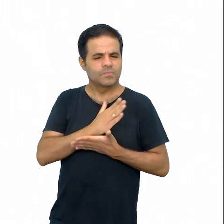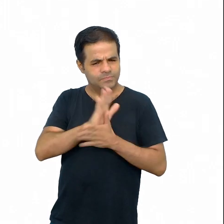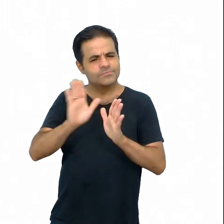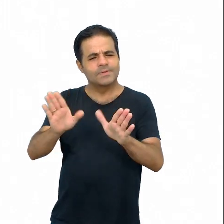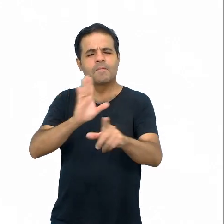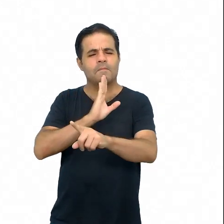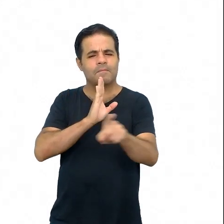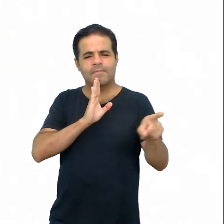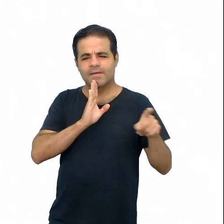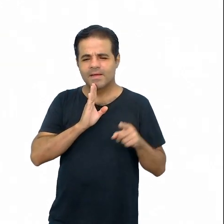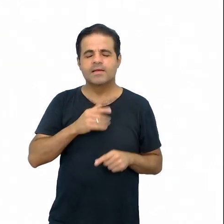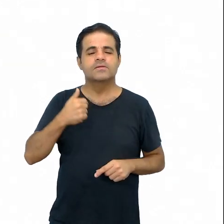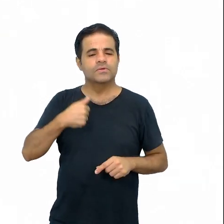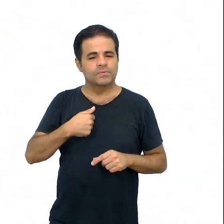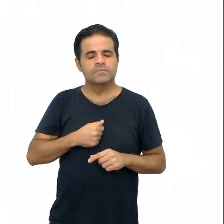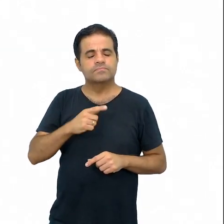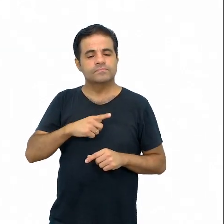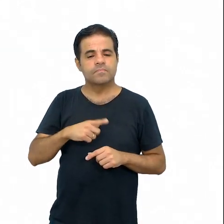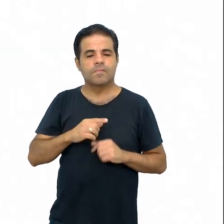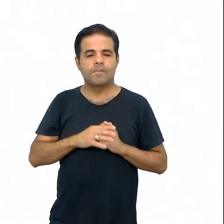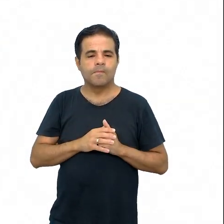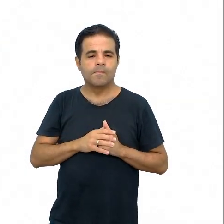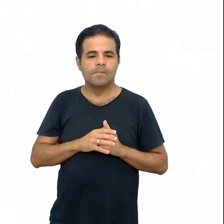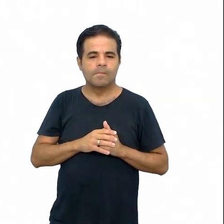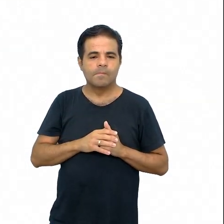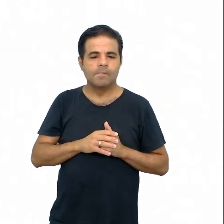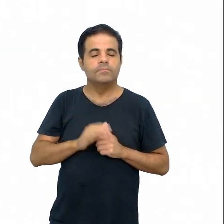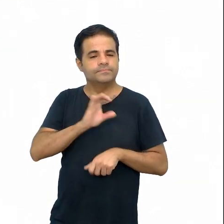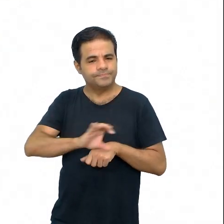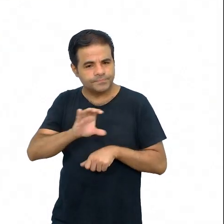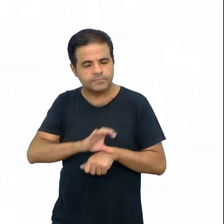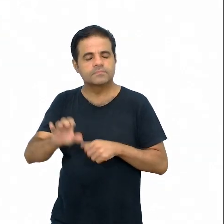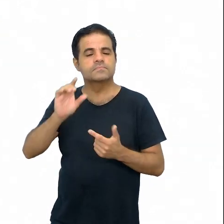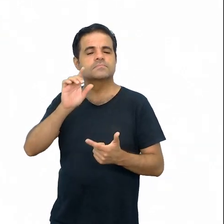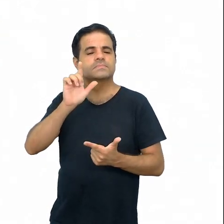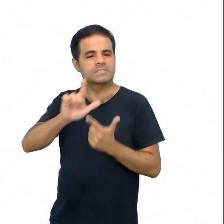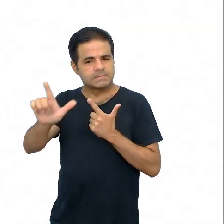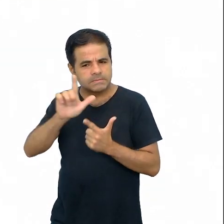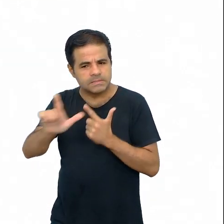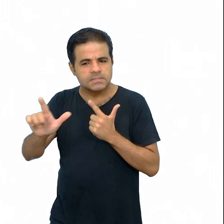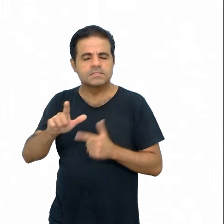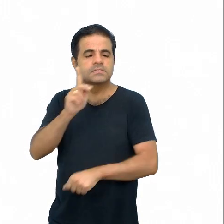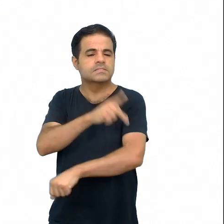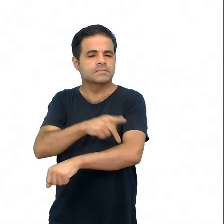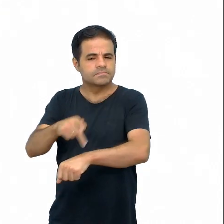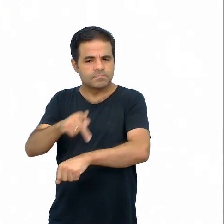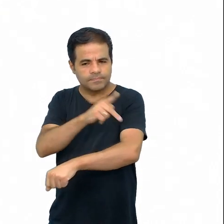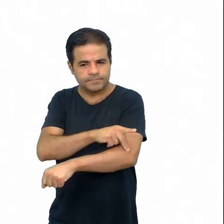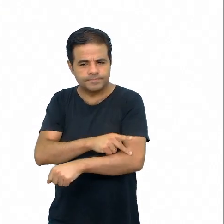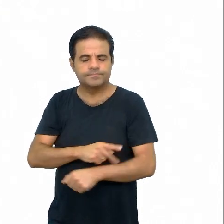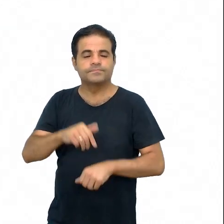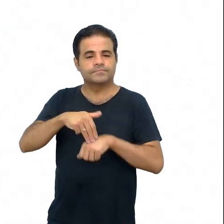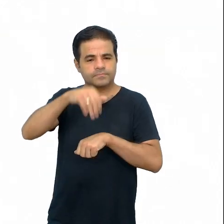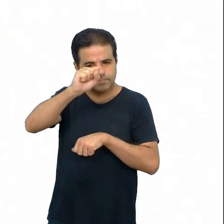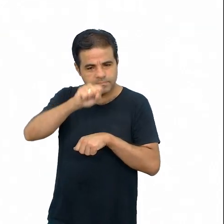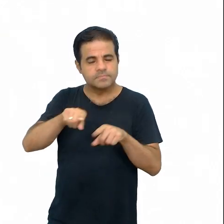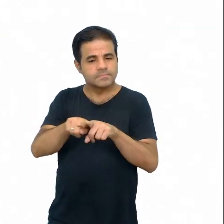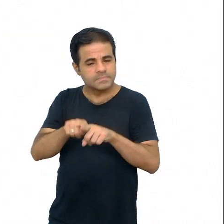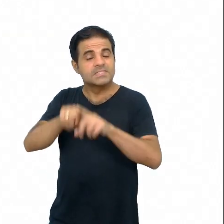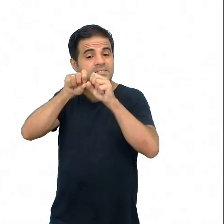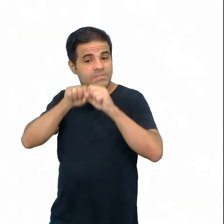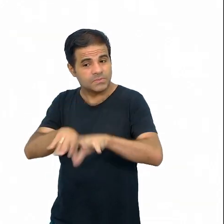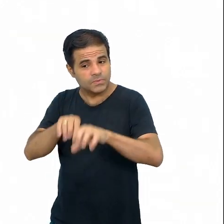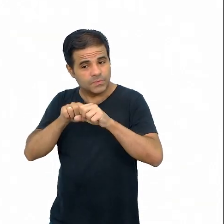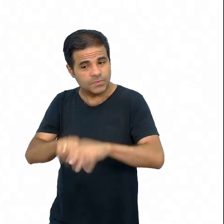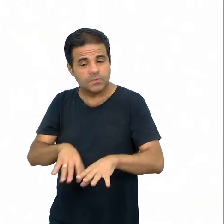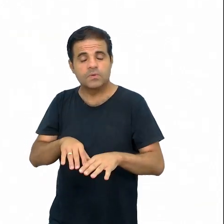me conhecem, eu tenho aí o curso de letras e pedagogia, sou mestre também em educação